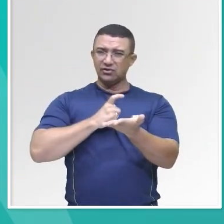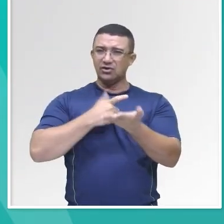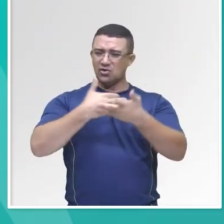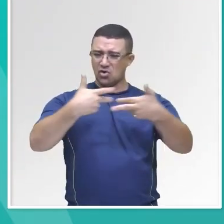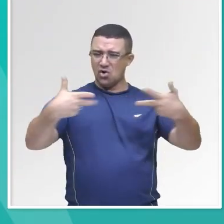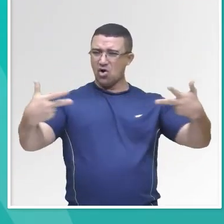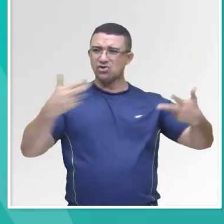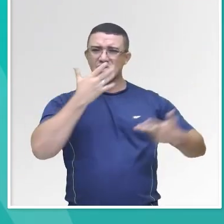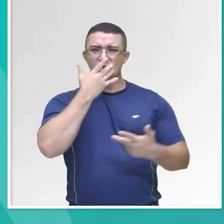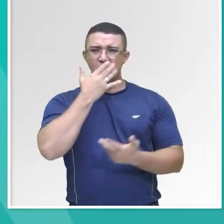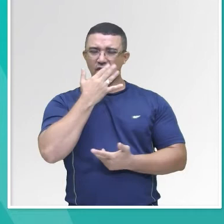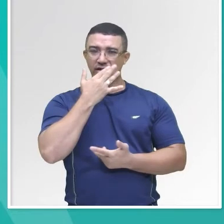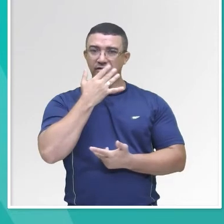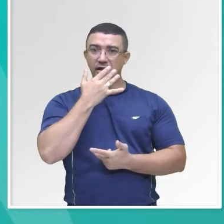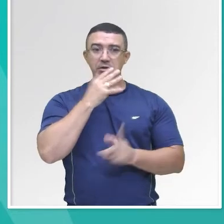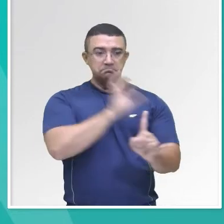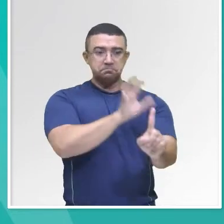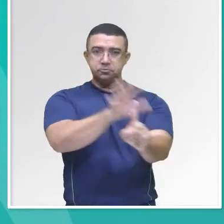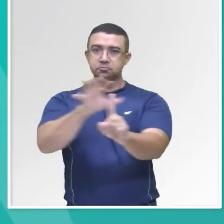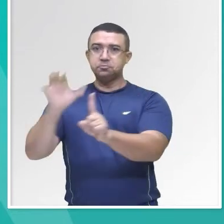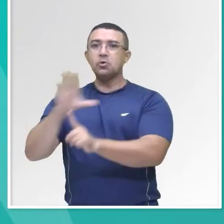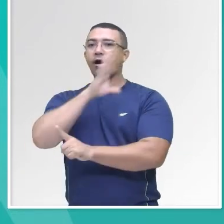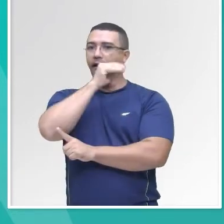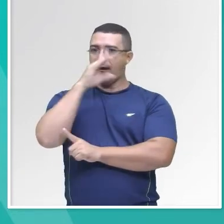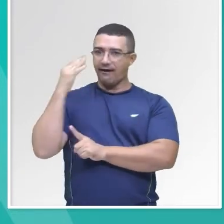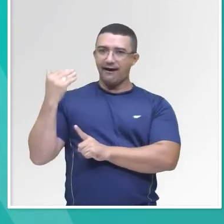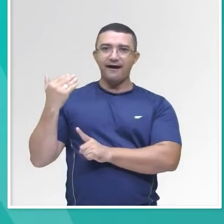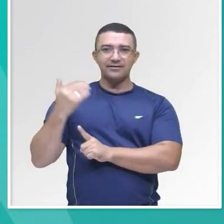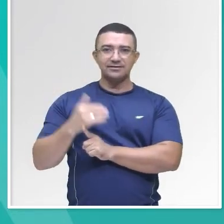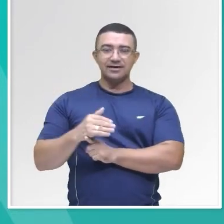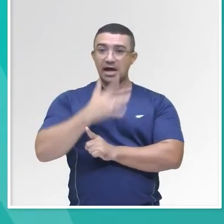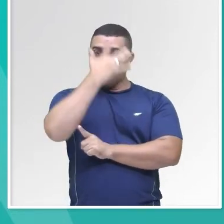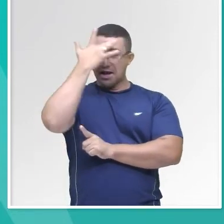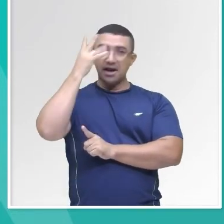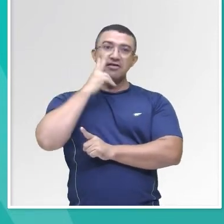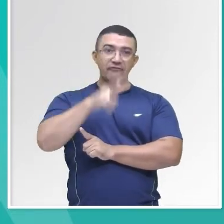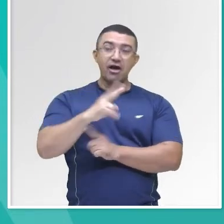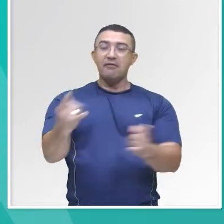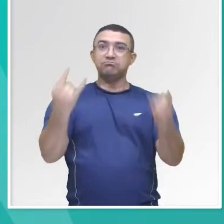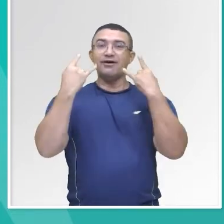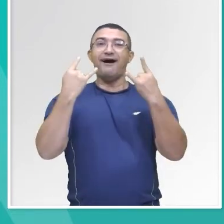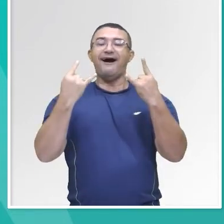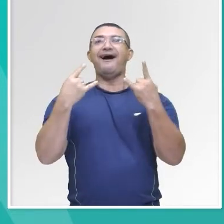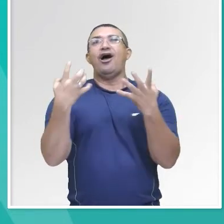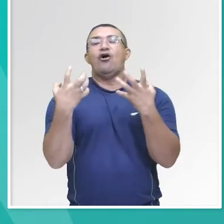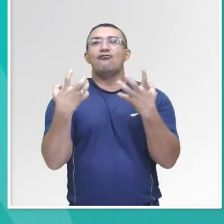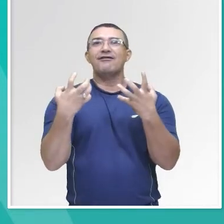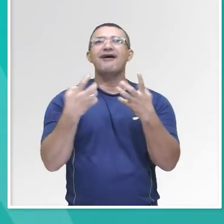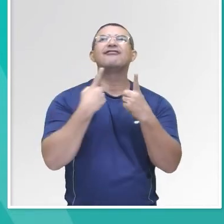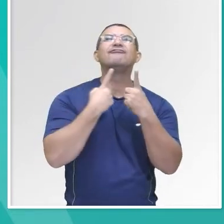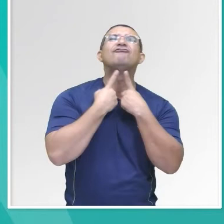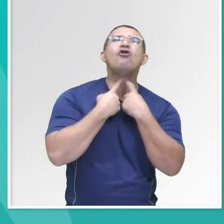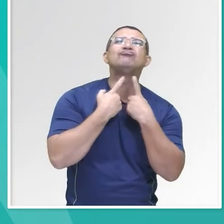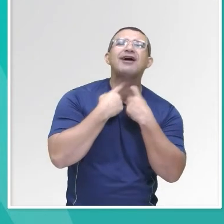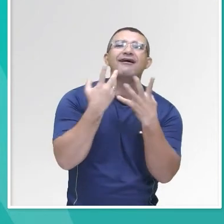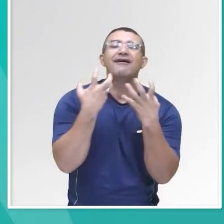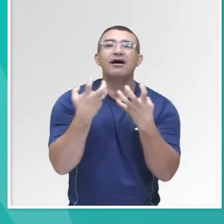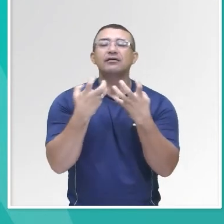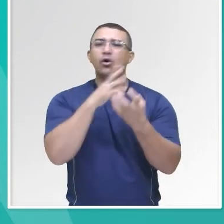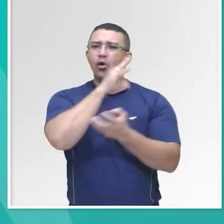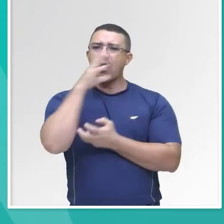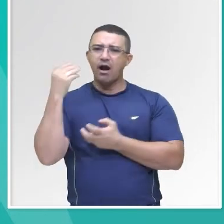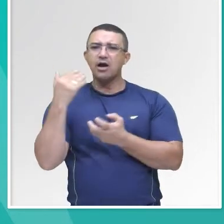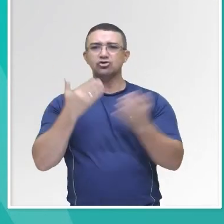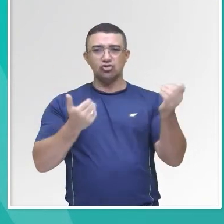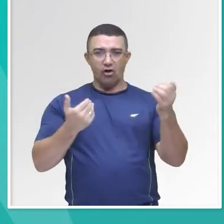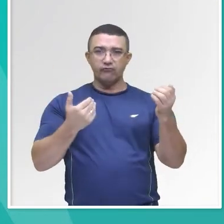coloridas, que é justamente para chamar atenção, para levar aos pais, às crianças, os jovens